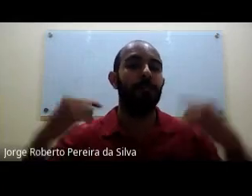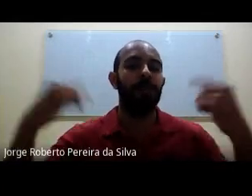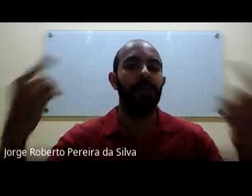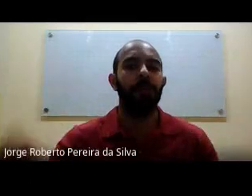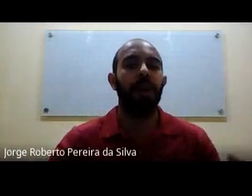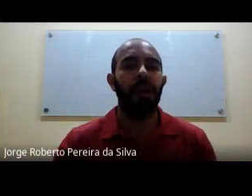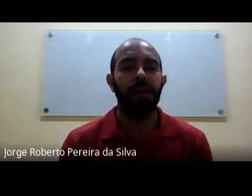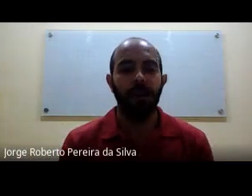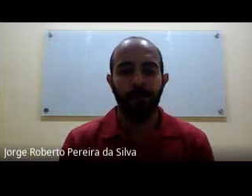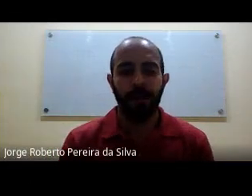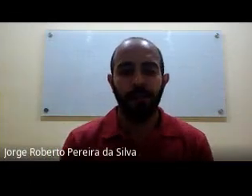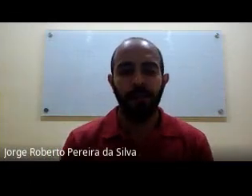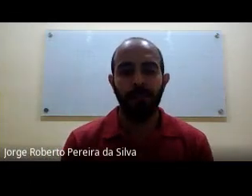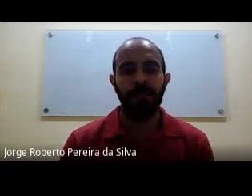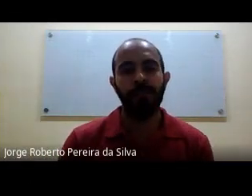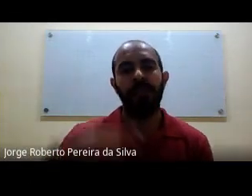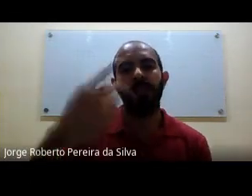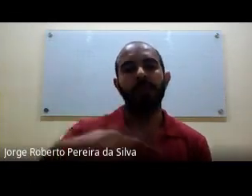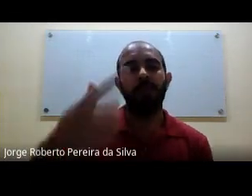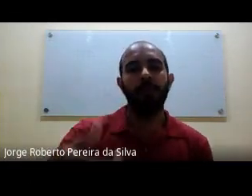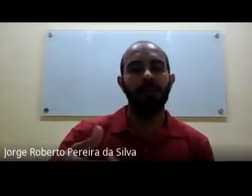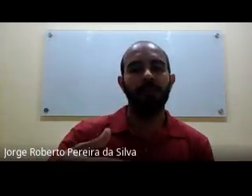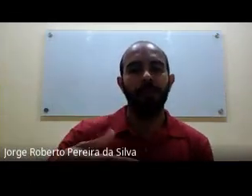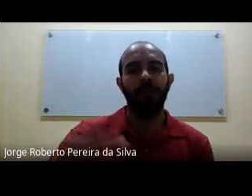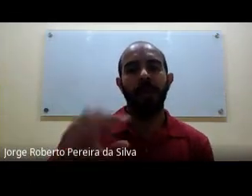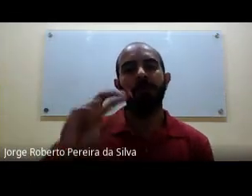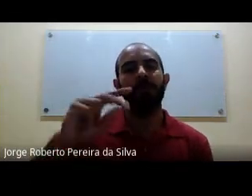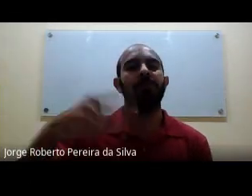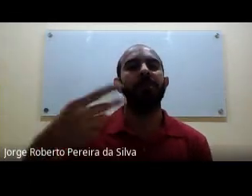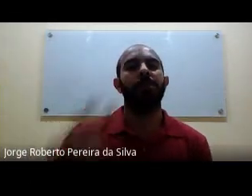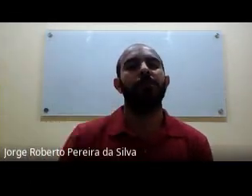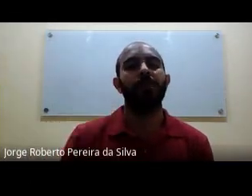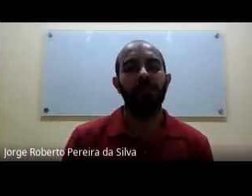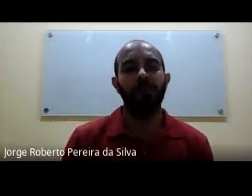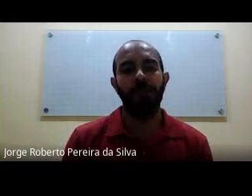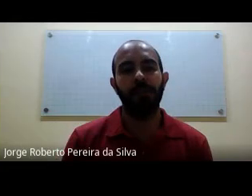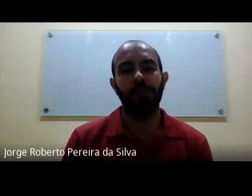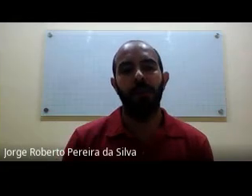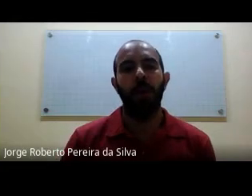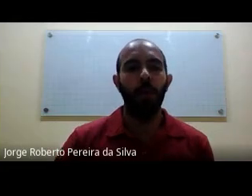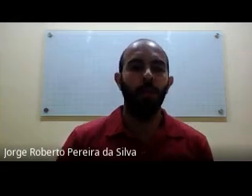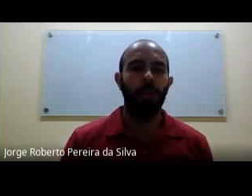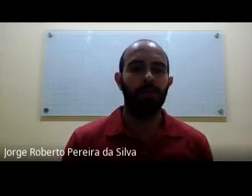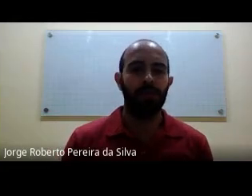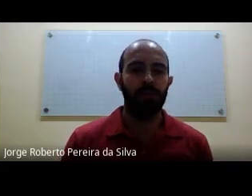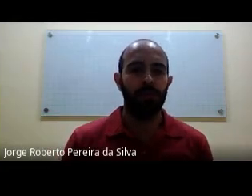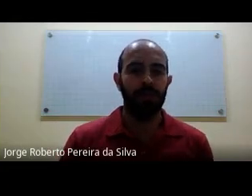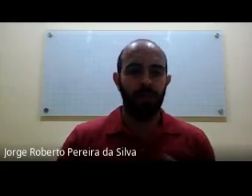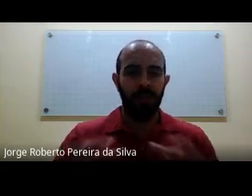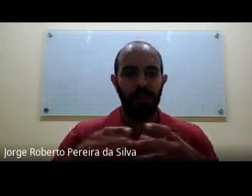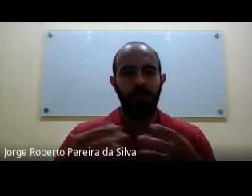estivesse multiplicando a área da sua espira. Se você dá duas voltas, é como se você tivesse agora duas espiras ou uma